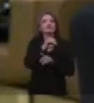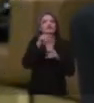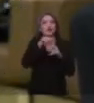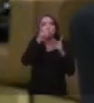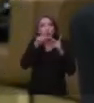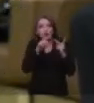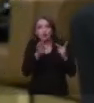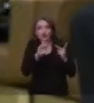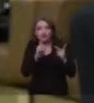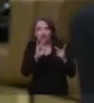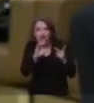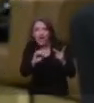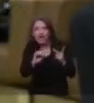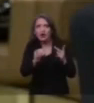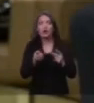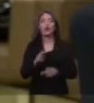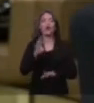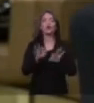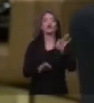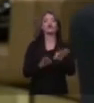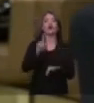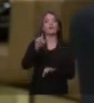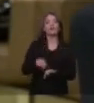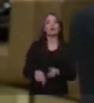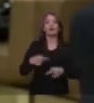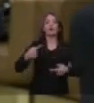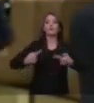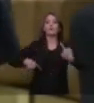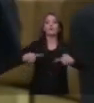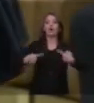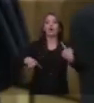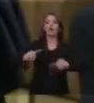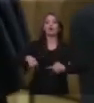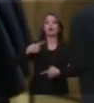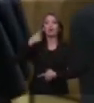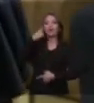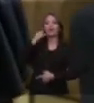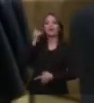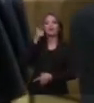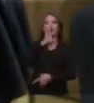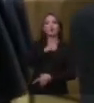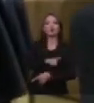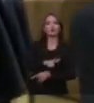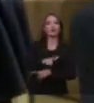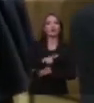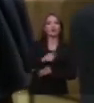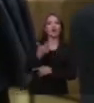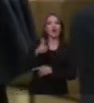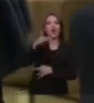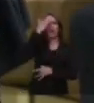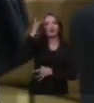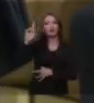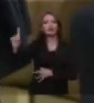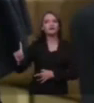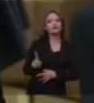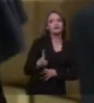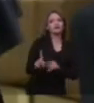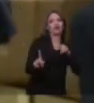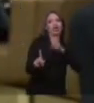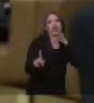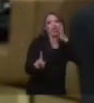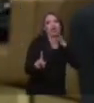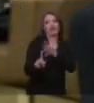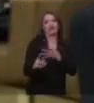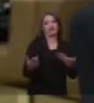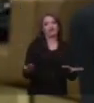Thiago Matar? Ou esse julgamento está sendo político a fim de criminar mais alguém? A fim de um objetivo